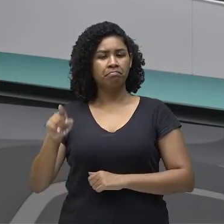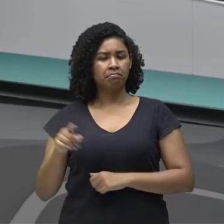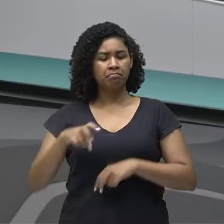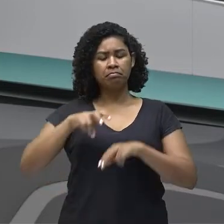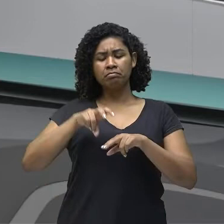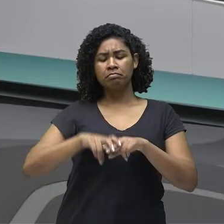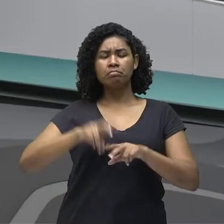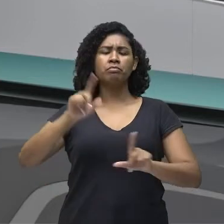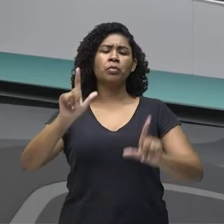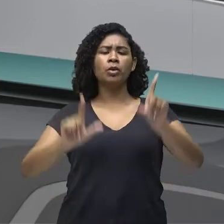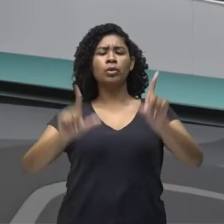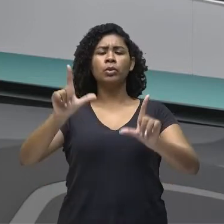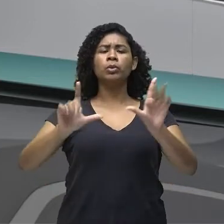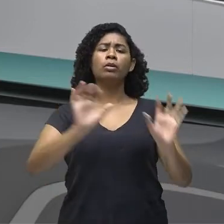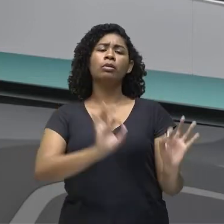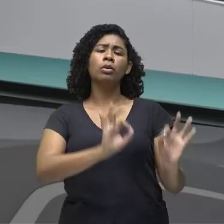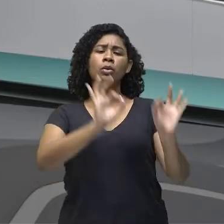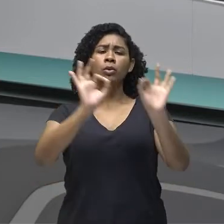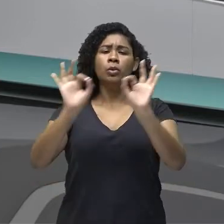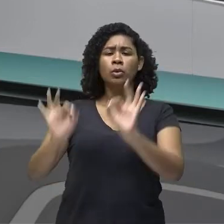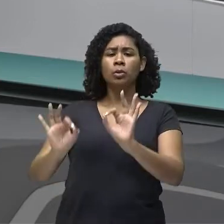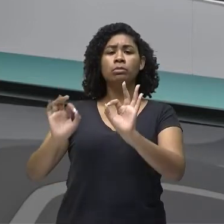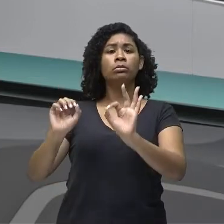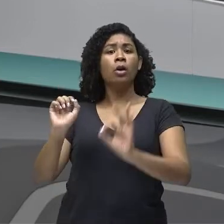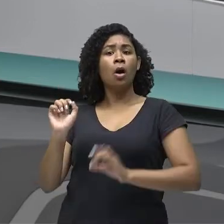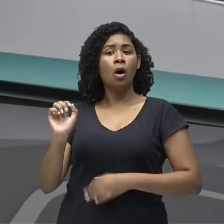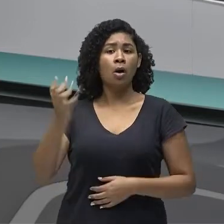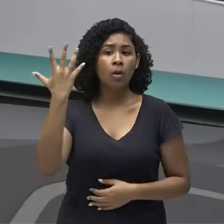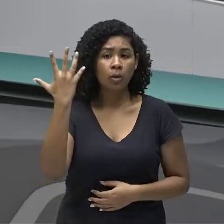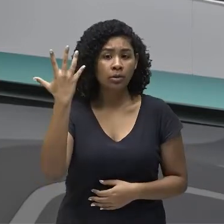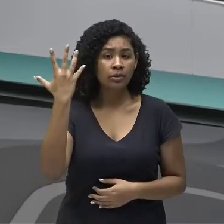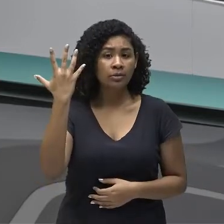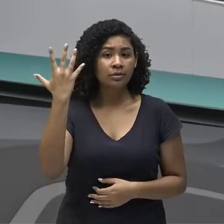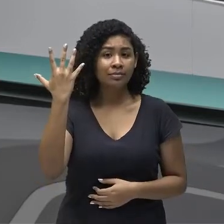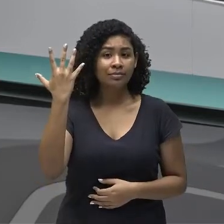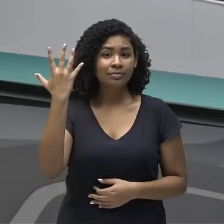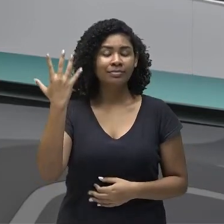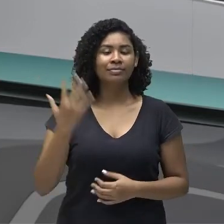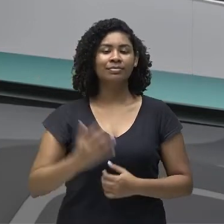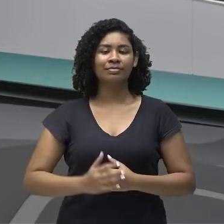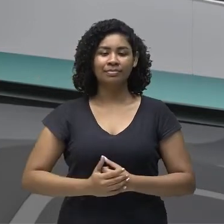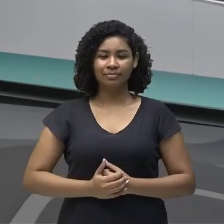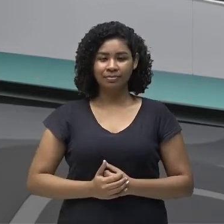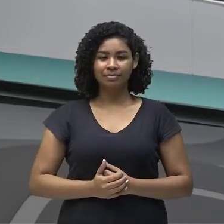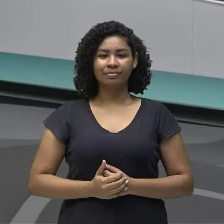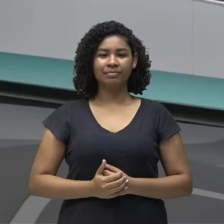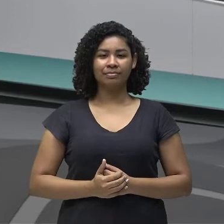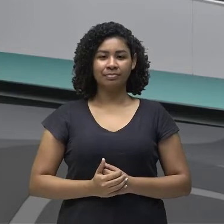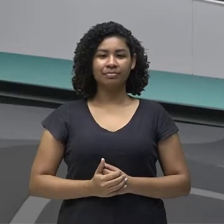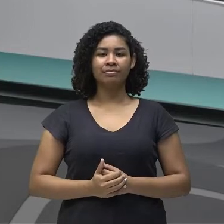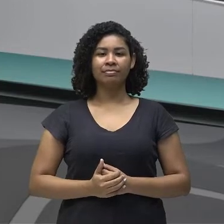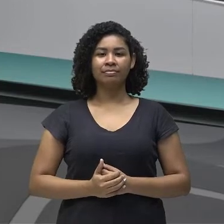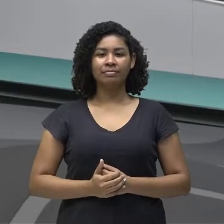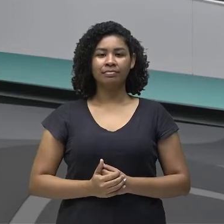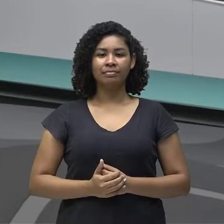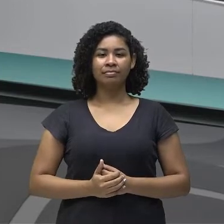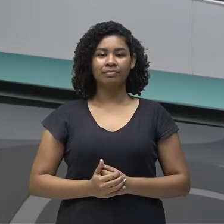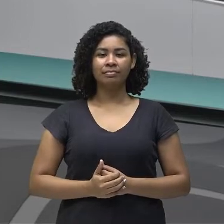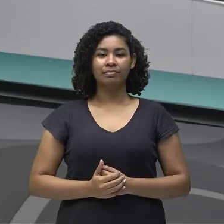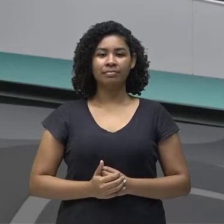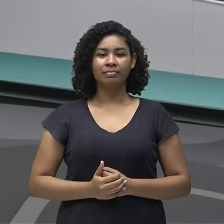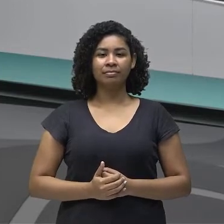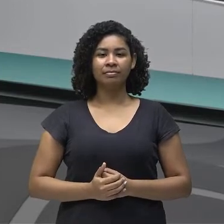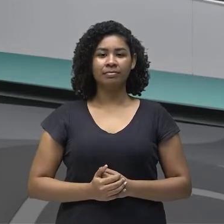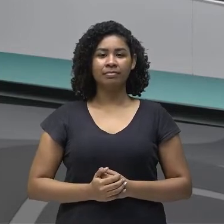TV quando, olha o when lá na frente, ó, no começo ali da frase. When the cell phone